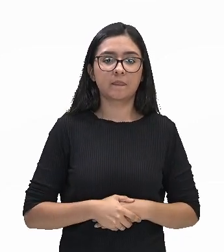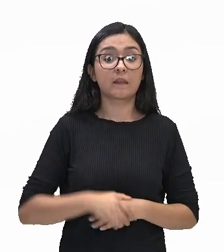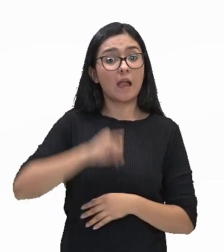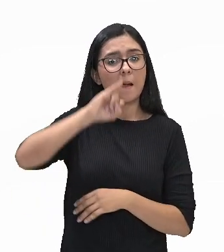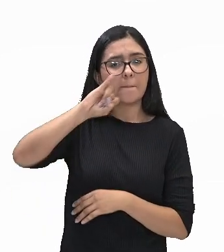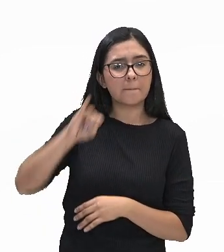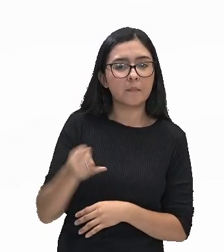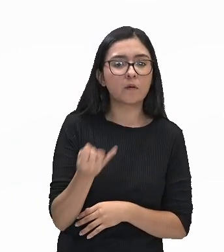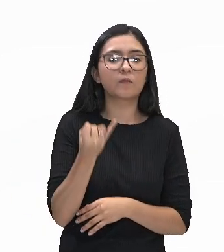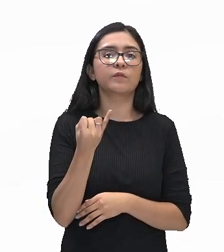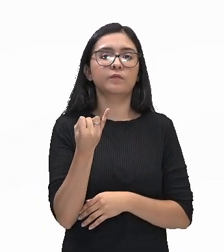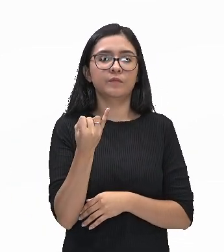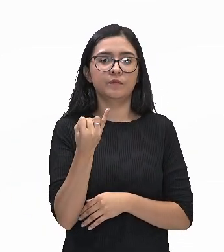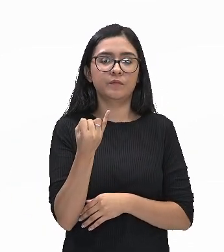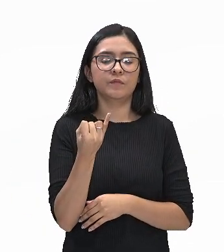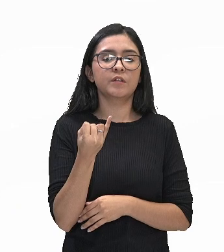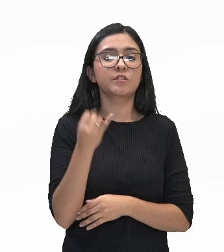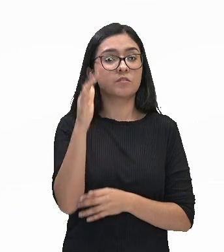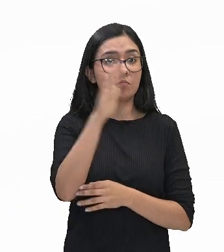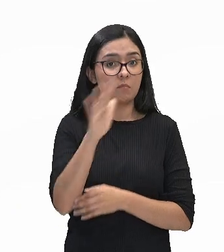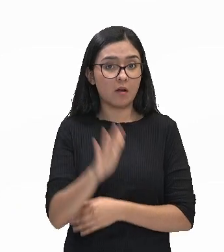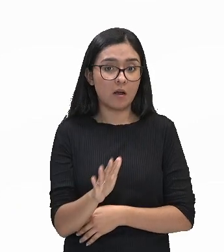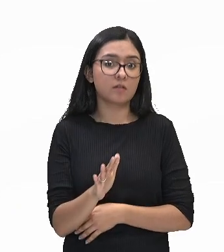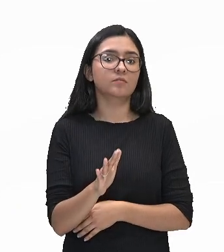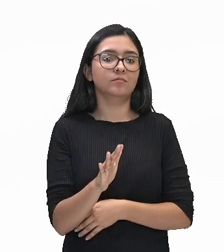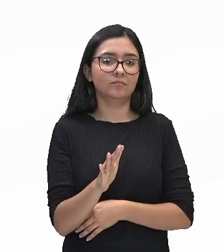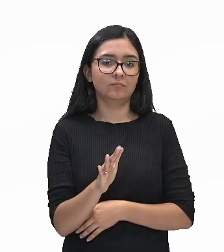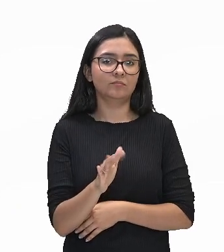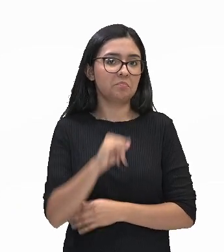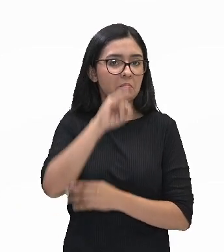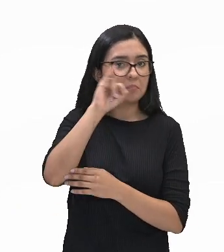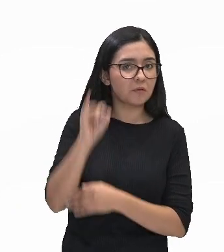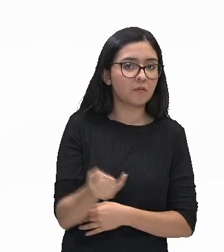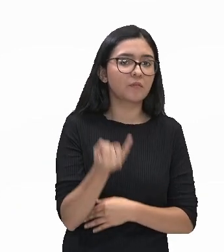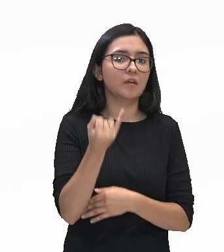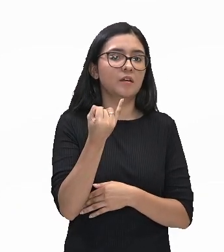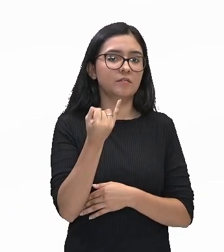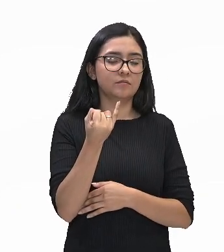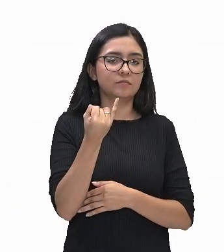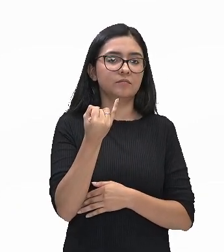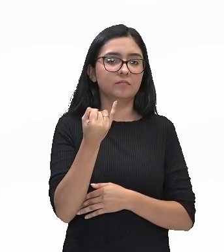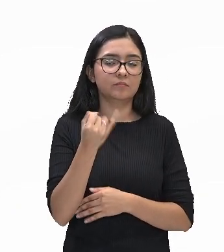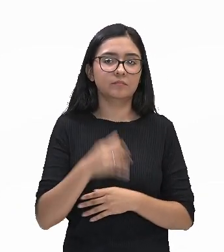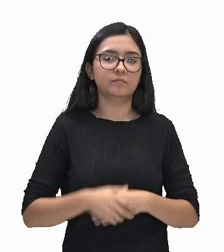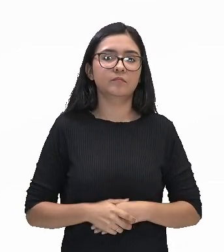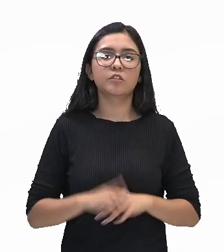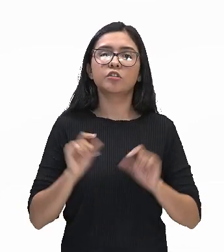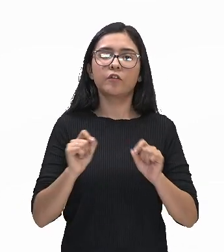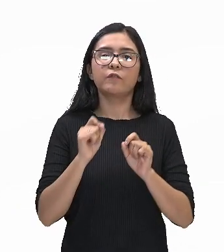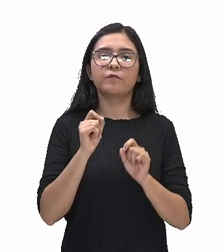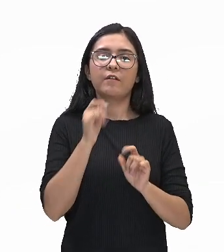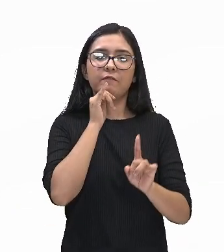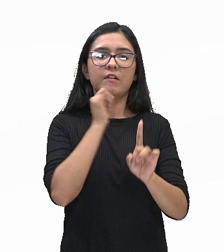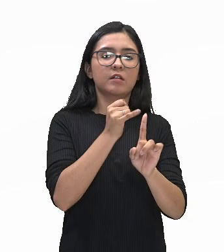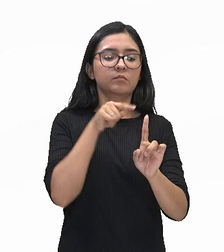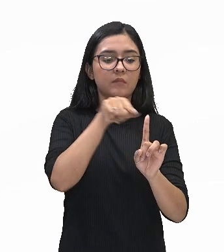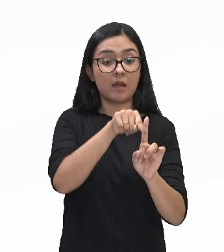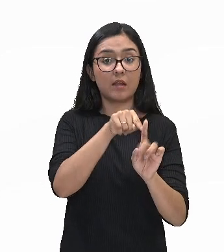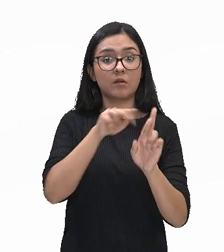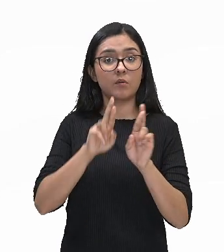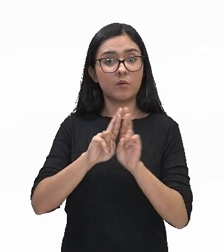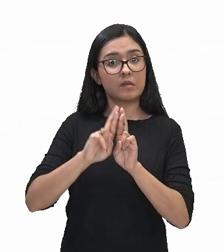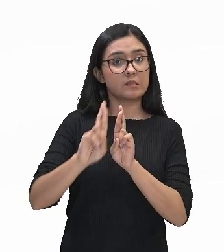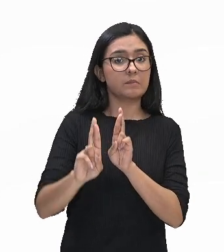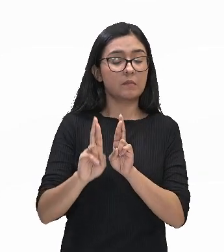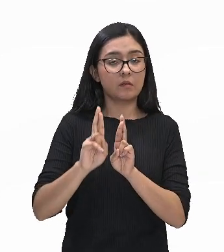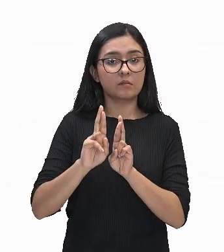aproveite as promoções que estão imperdíveis. Eu vou dizer isso para quem? Para o receptor,